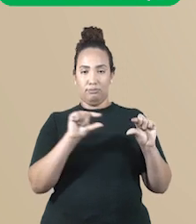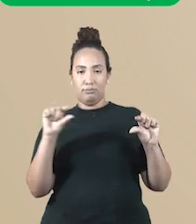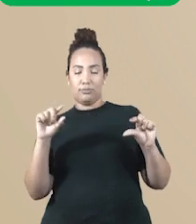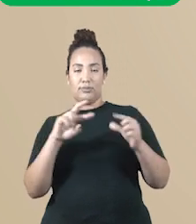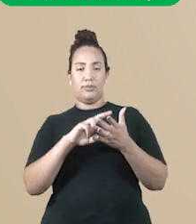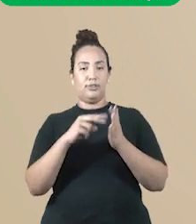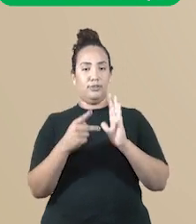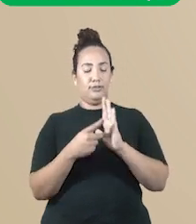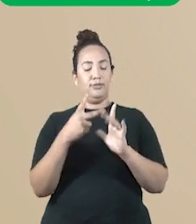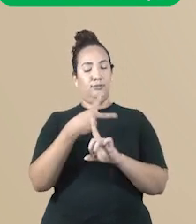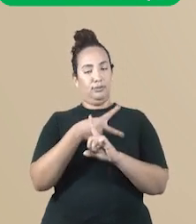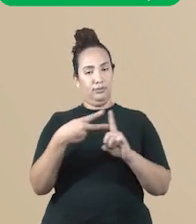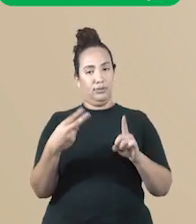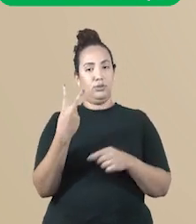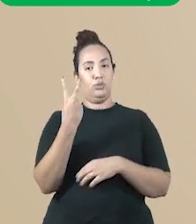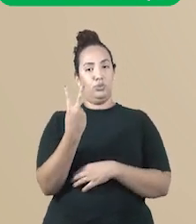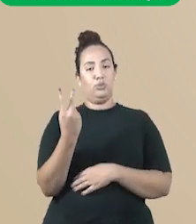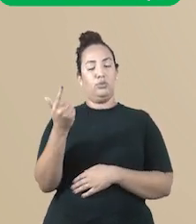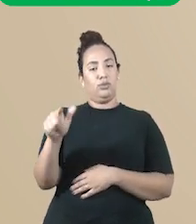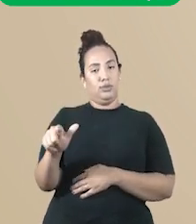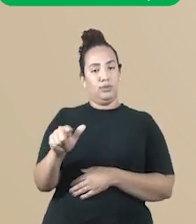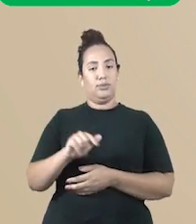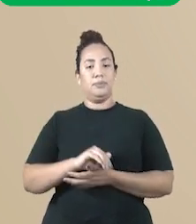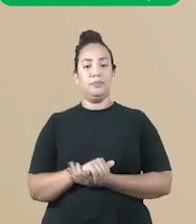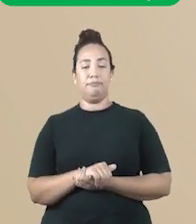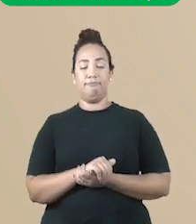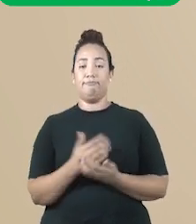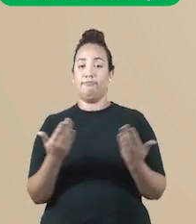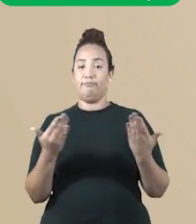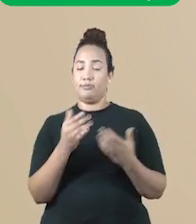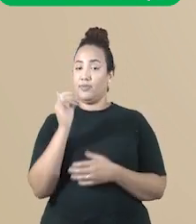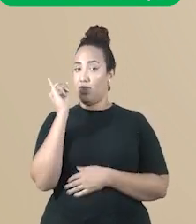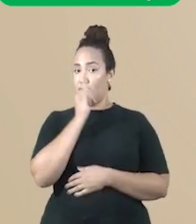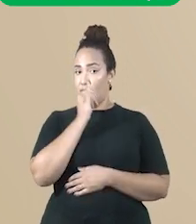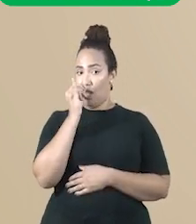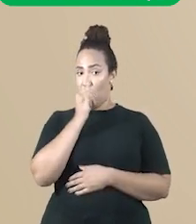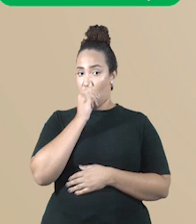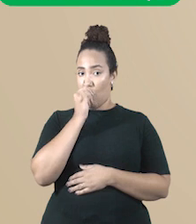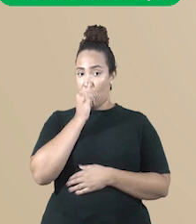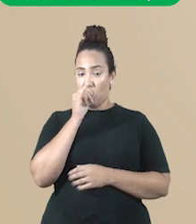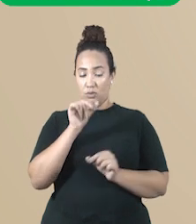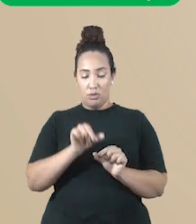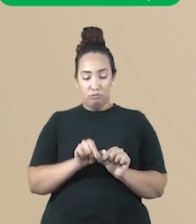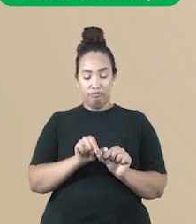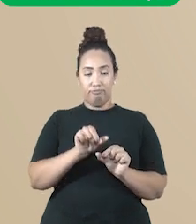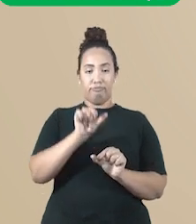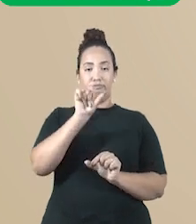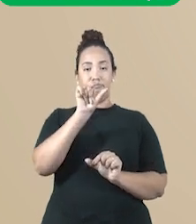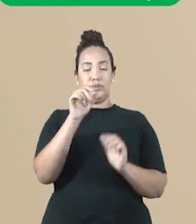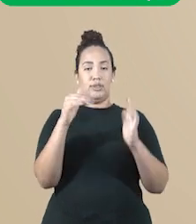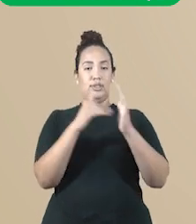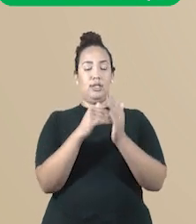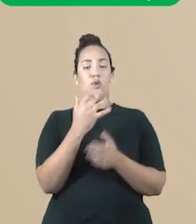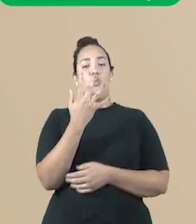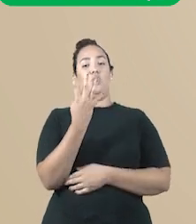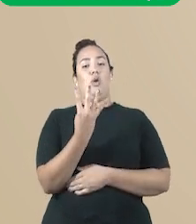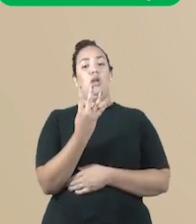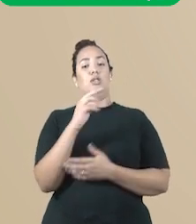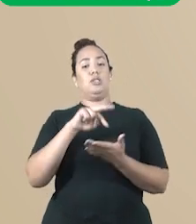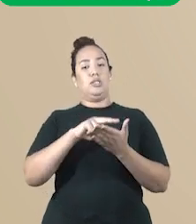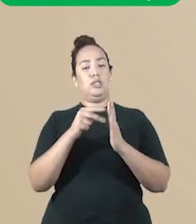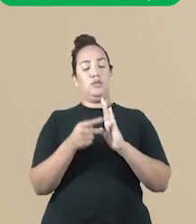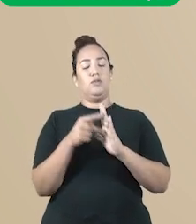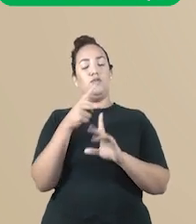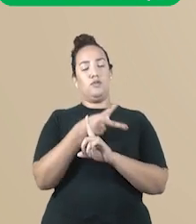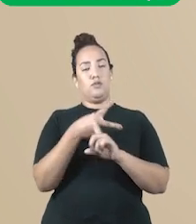dizendo que ele venceu 2 vezes. Já a barra da Itália vai até o número 4, ou